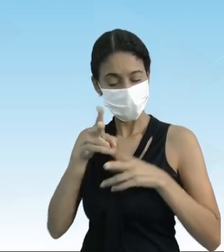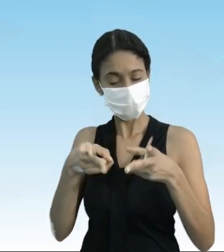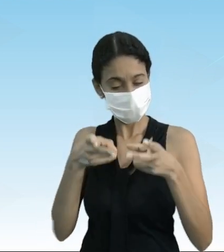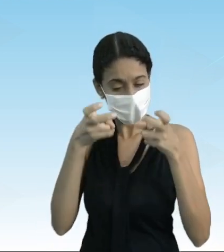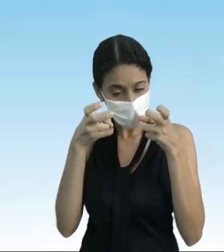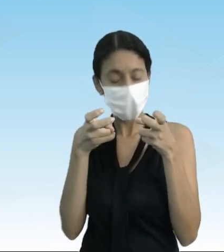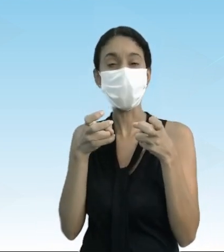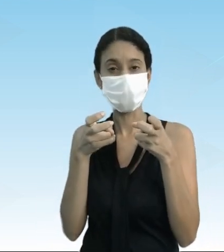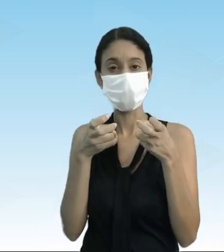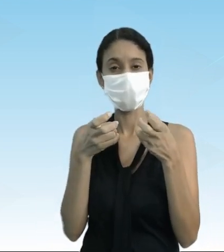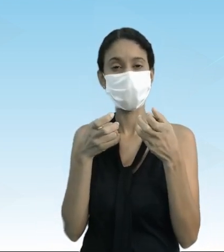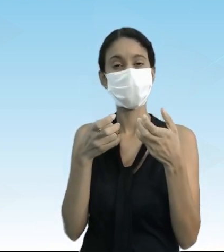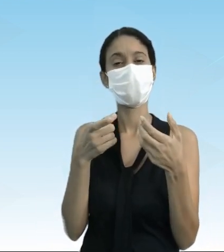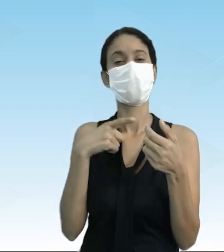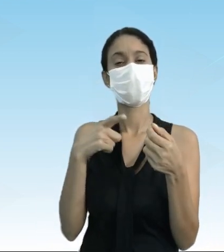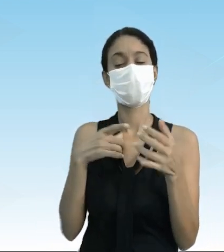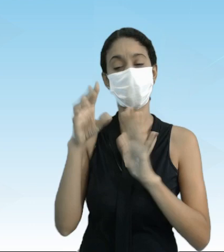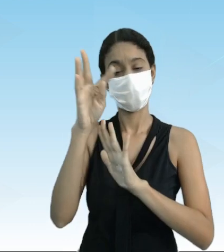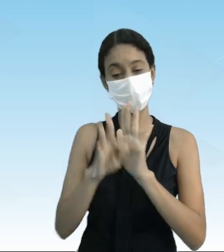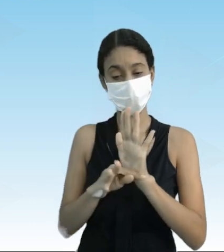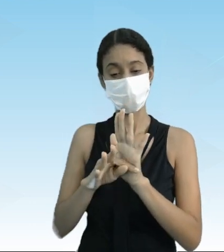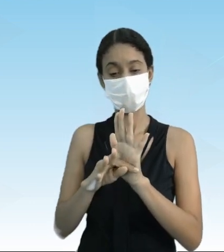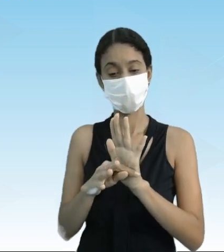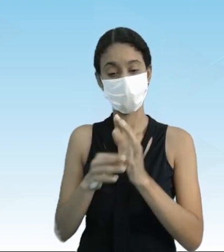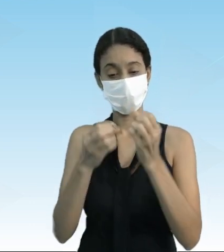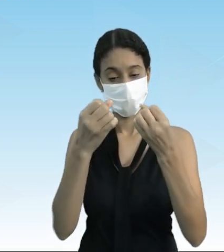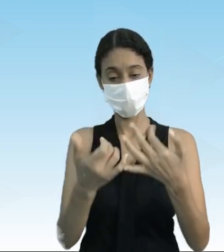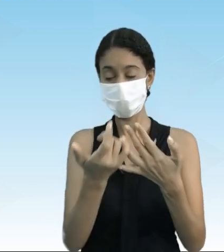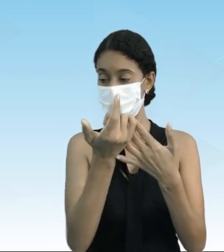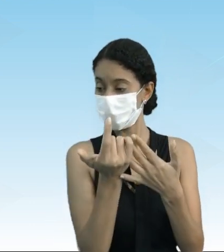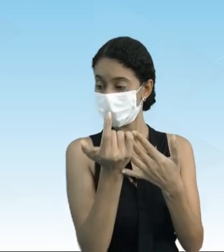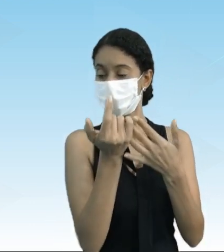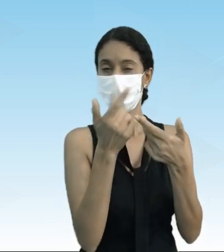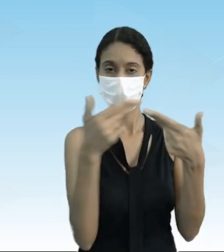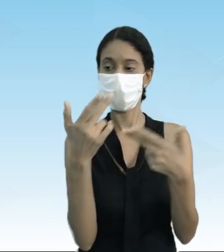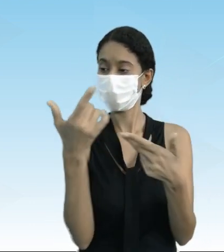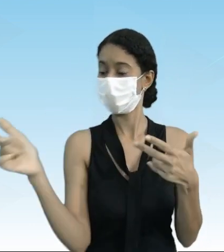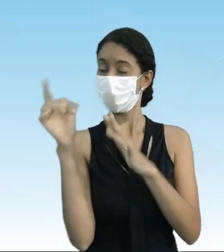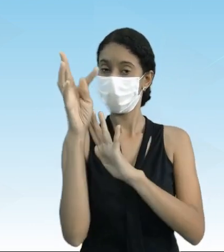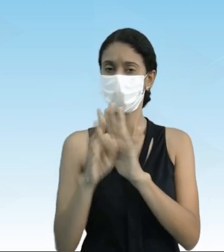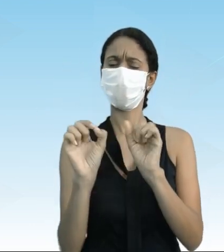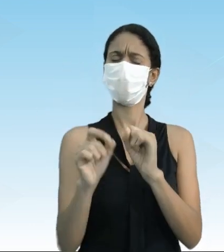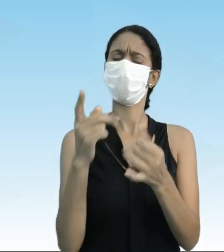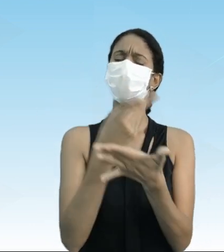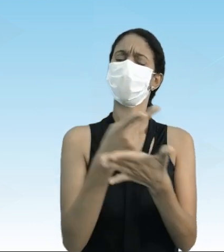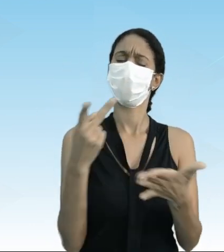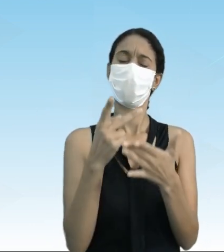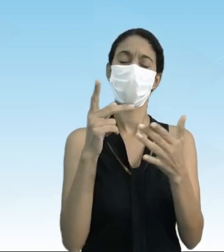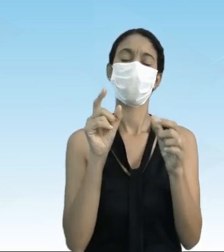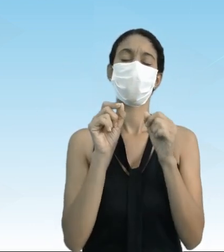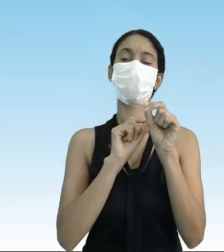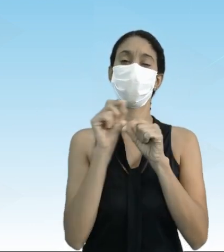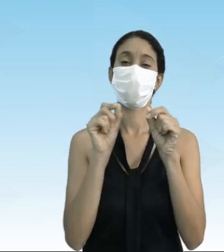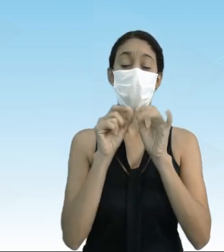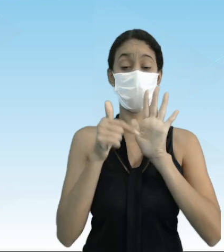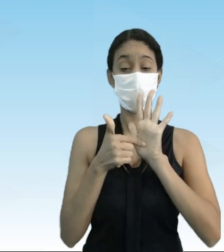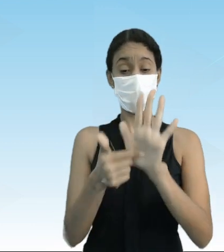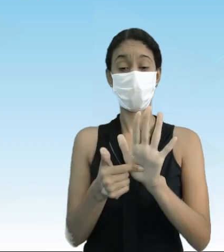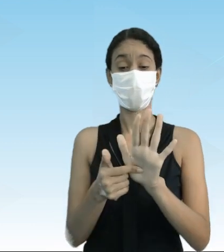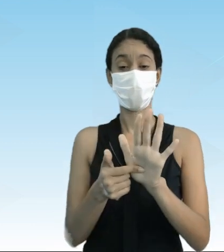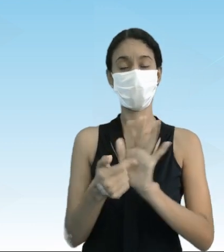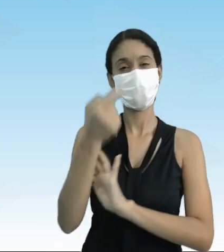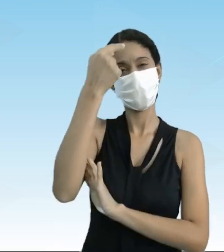citar, claro, não é só no texto escrito, na pintura também ocorre. Então é isso aqui, vamos lá, acompanhando comigo.